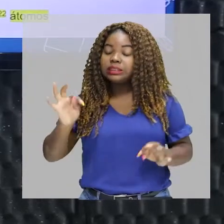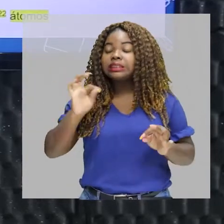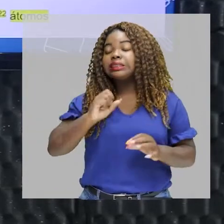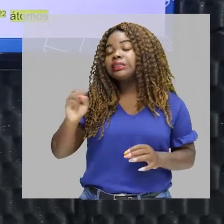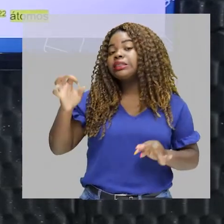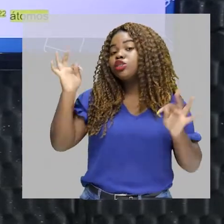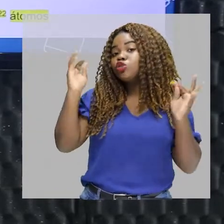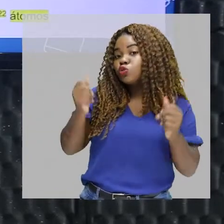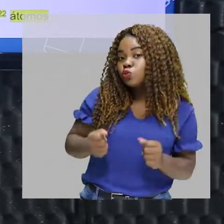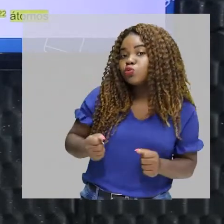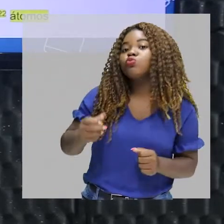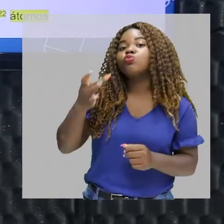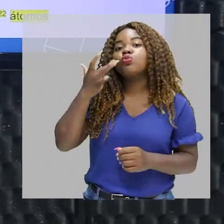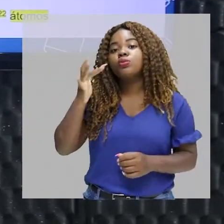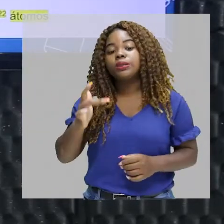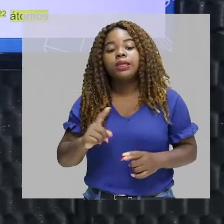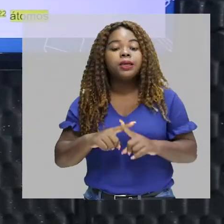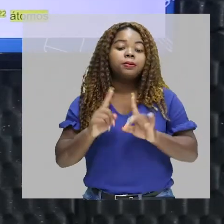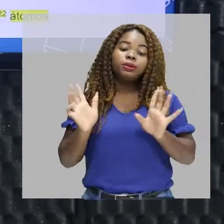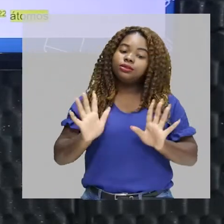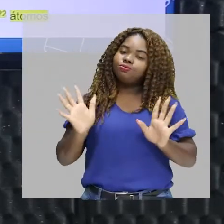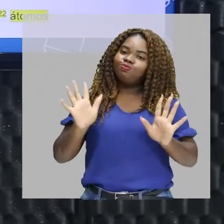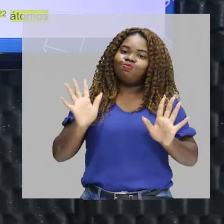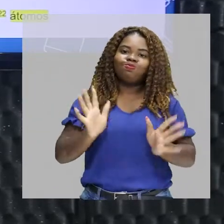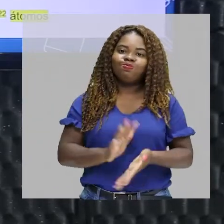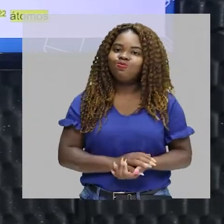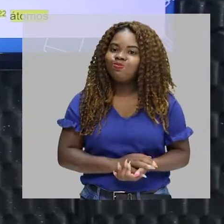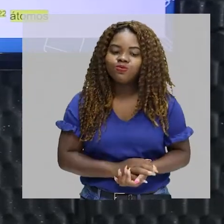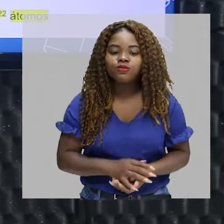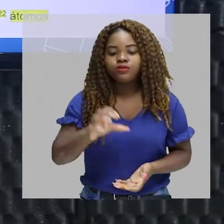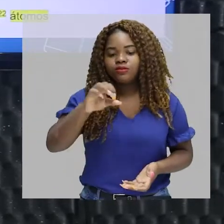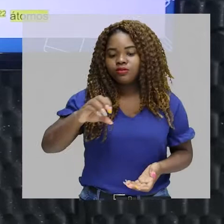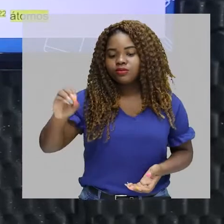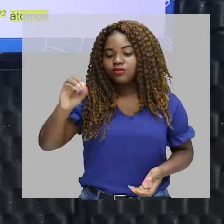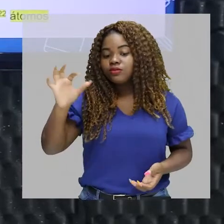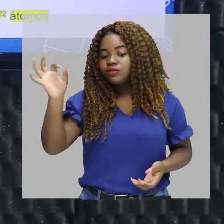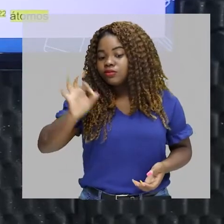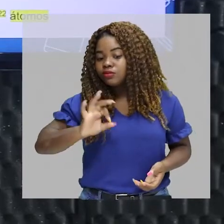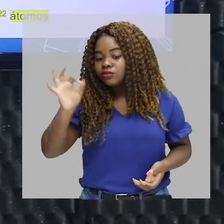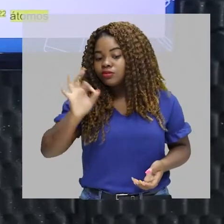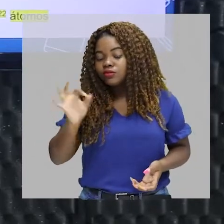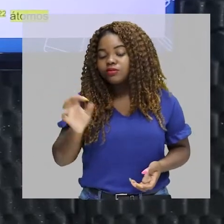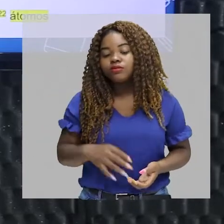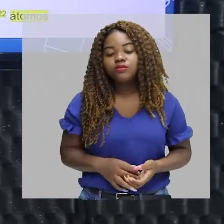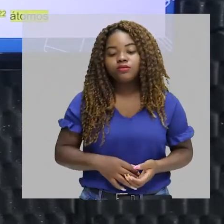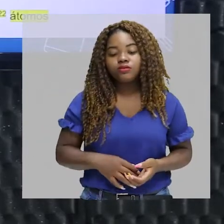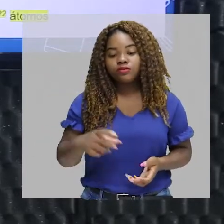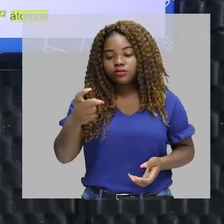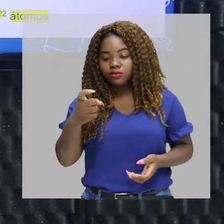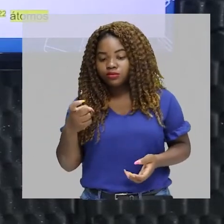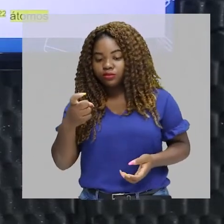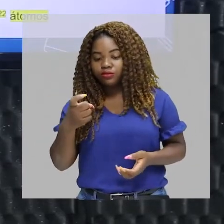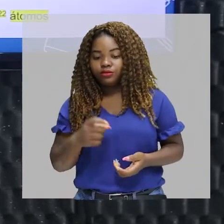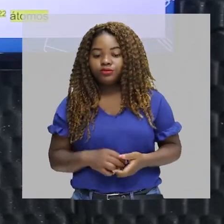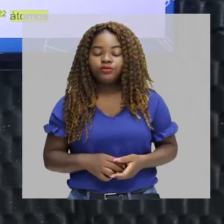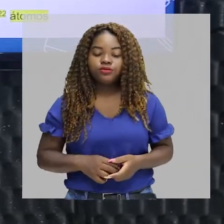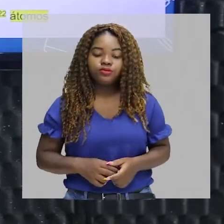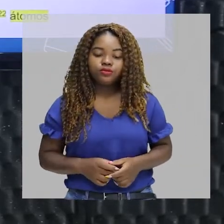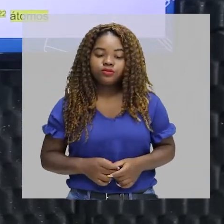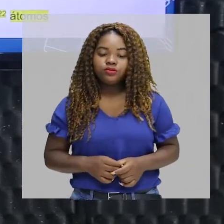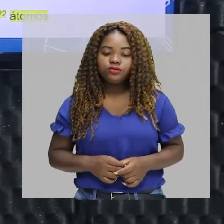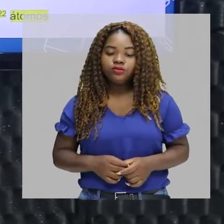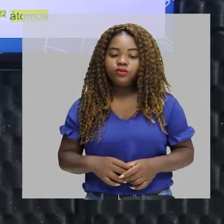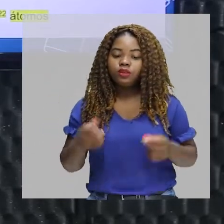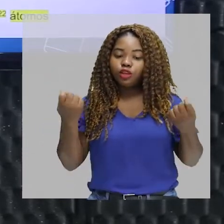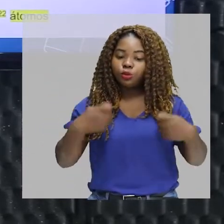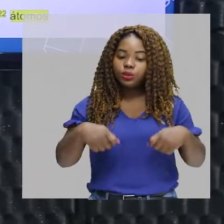é. É apenas 90%. Então, 90% vai equivaler a X gramas de ouro. Então,